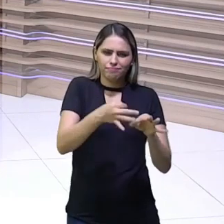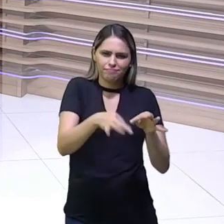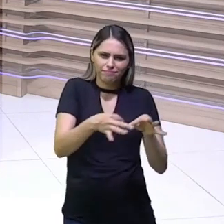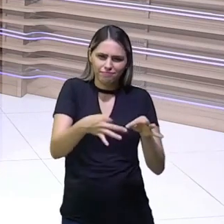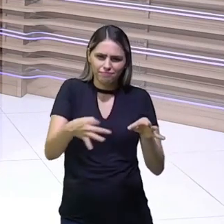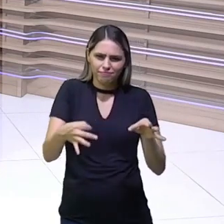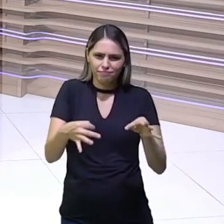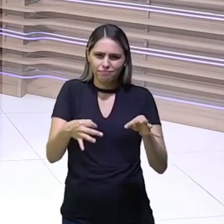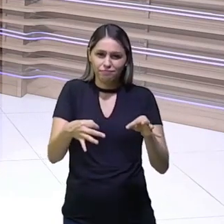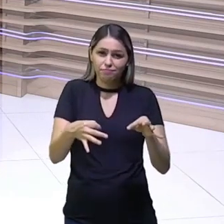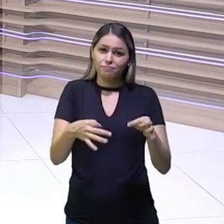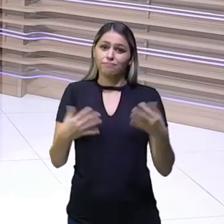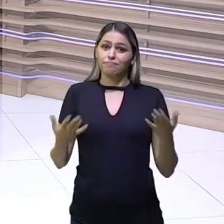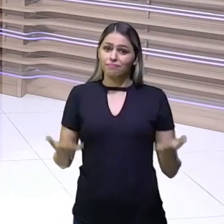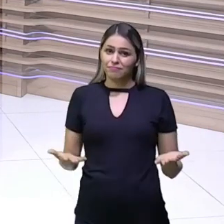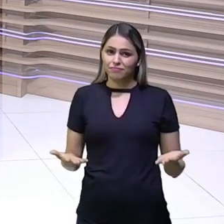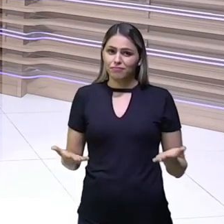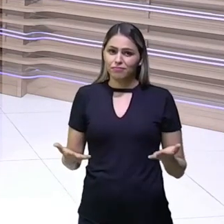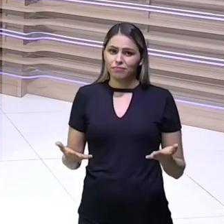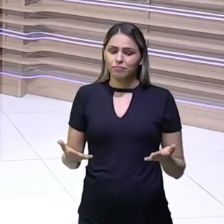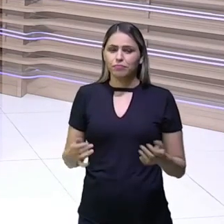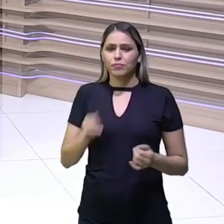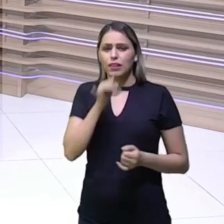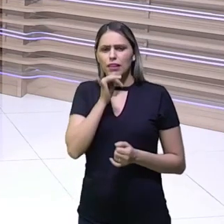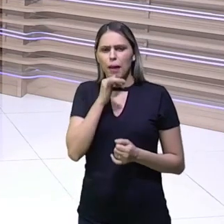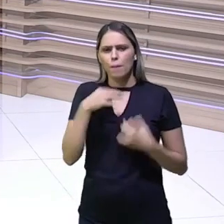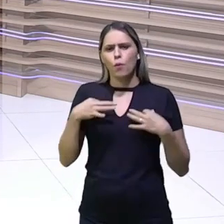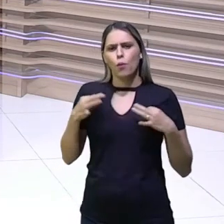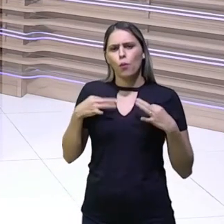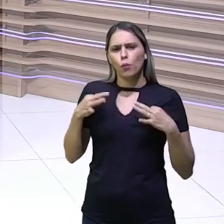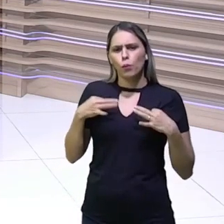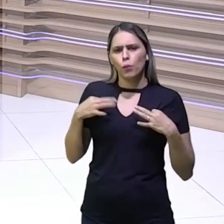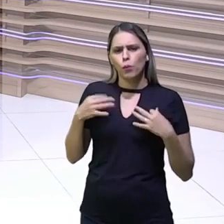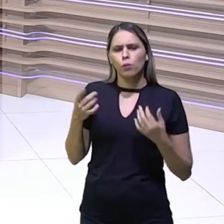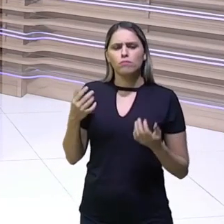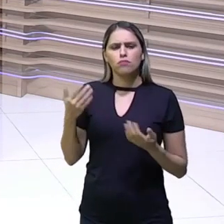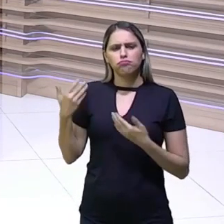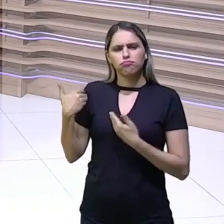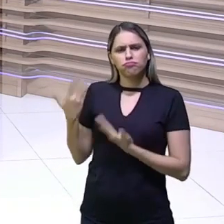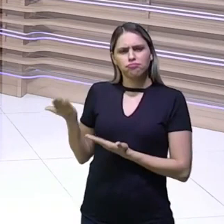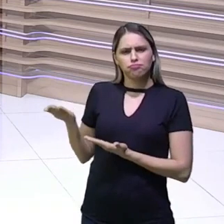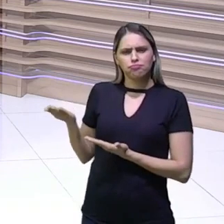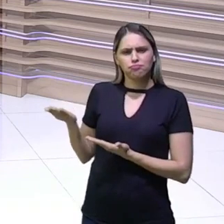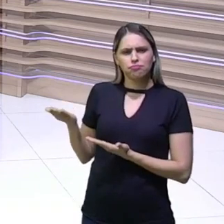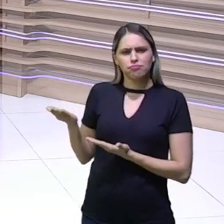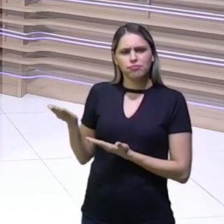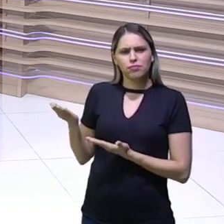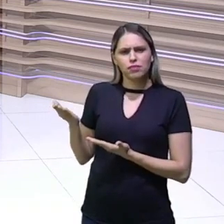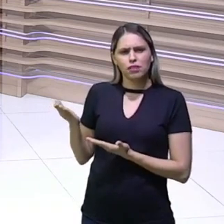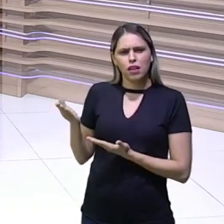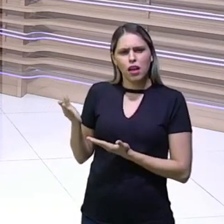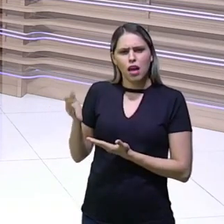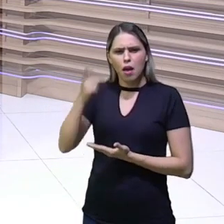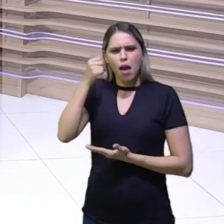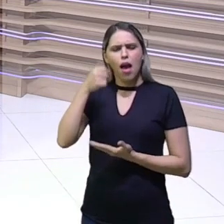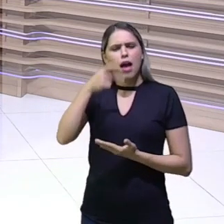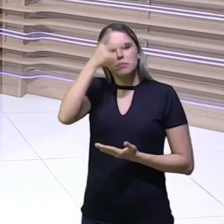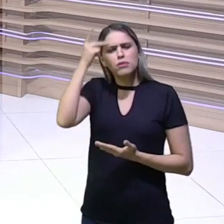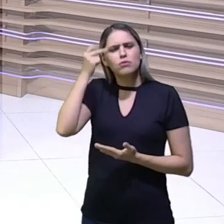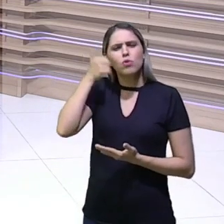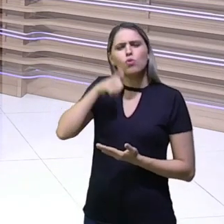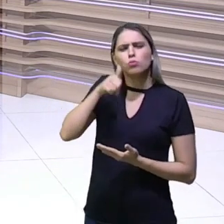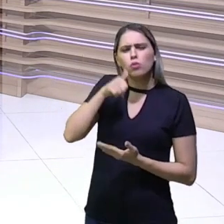tamanho da sua roupa. Para fazer uma roupa assim, as profissionais da costura usam a fita